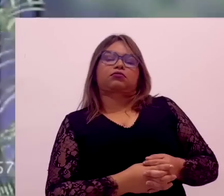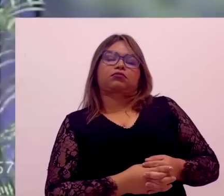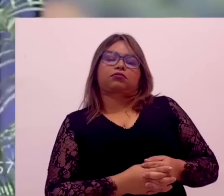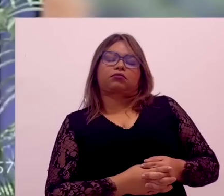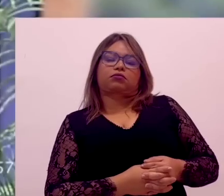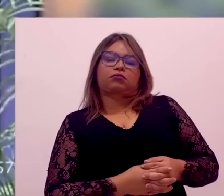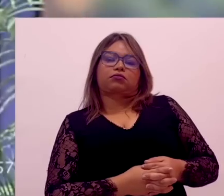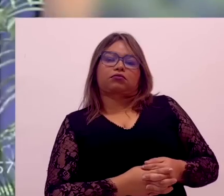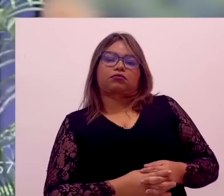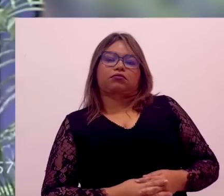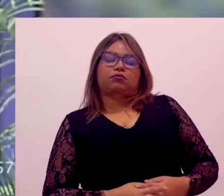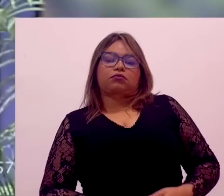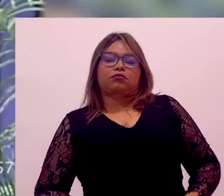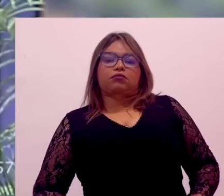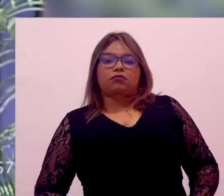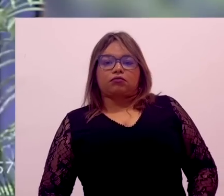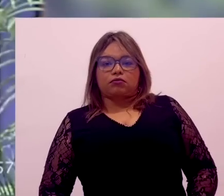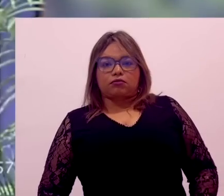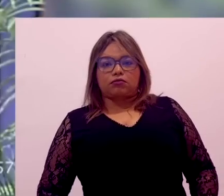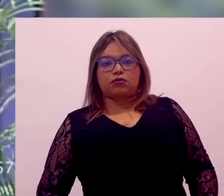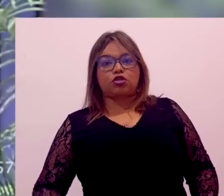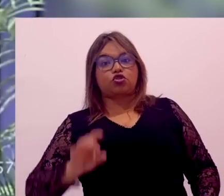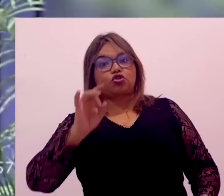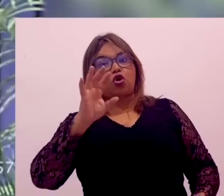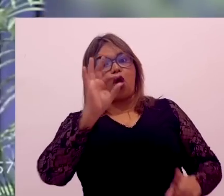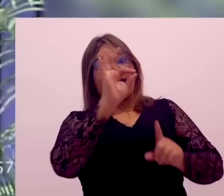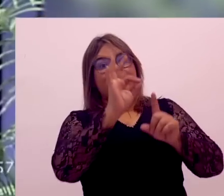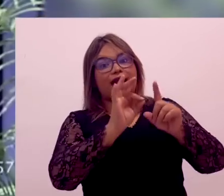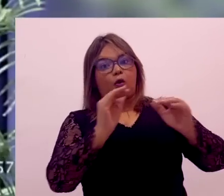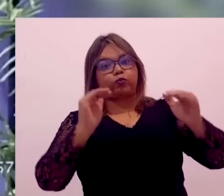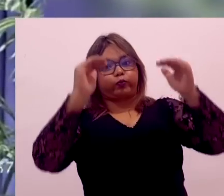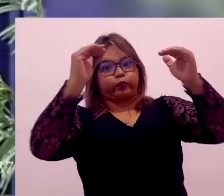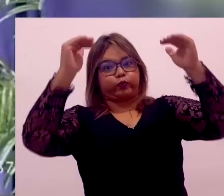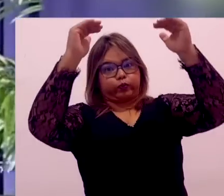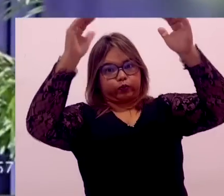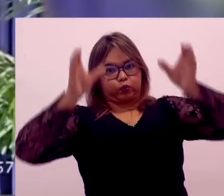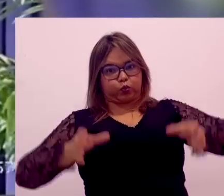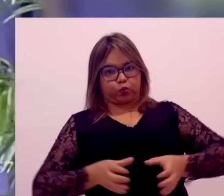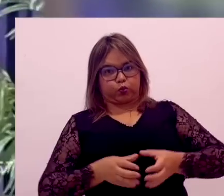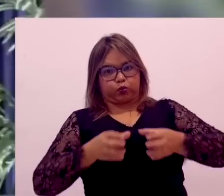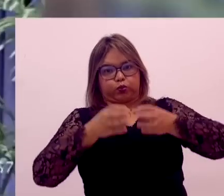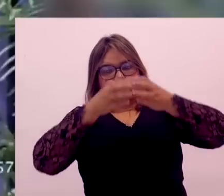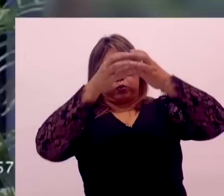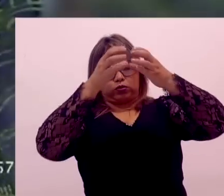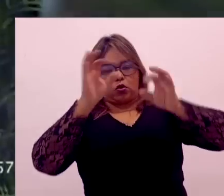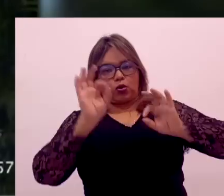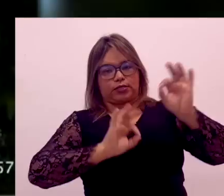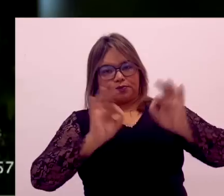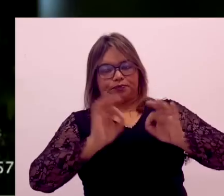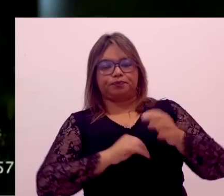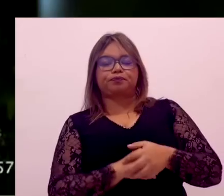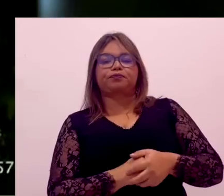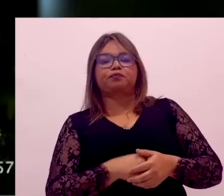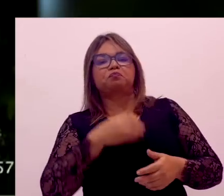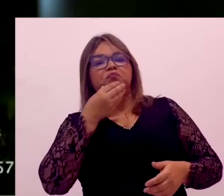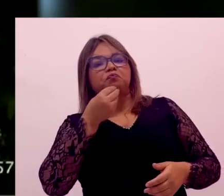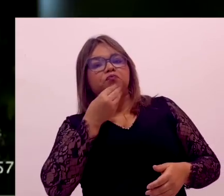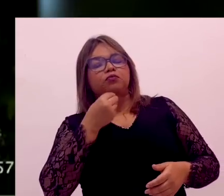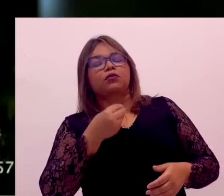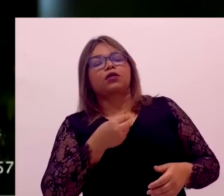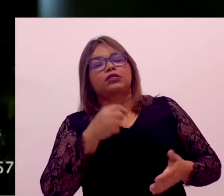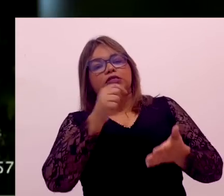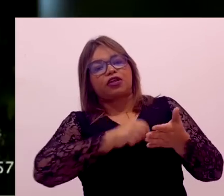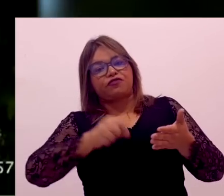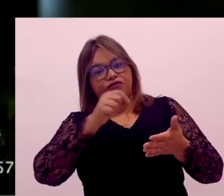graus. E Albert Mackay escreveu a Enciclopédia da Maçonaria. Você não pode ter uma fonte melhor do que essa.